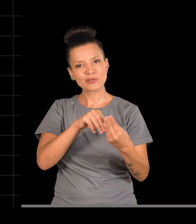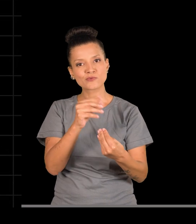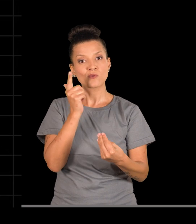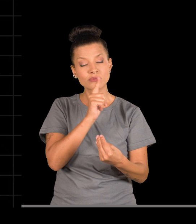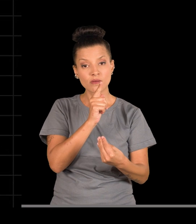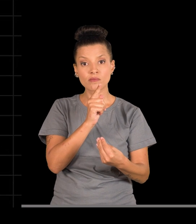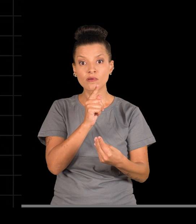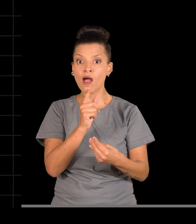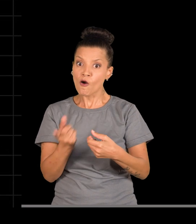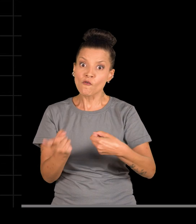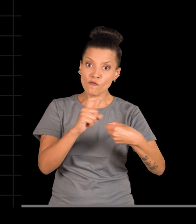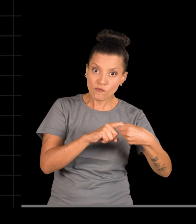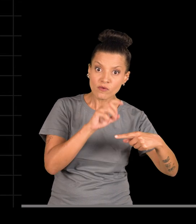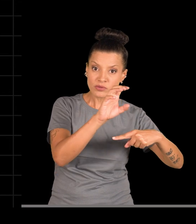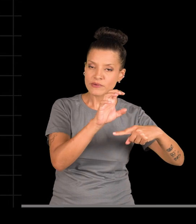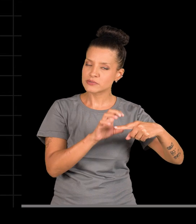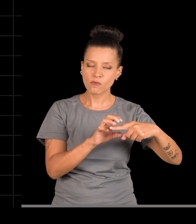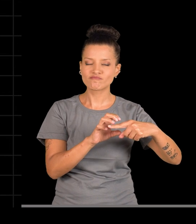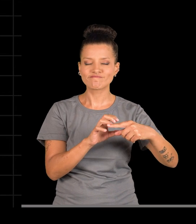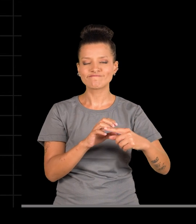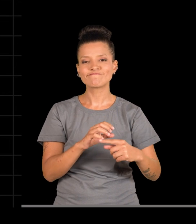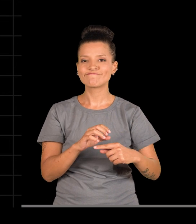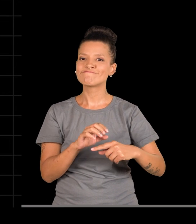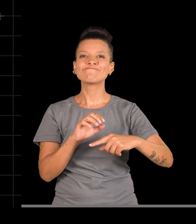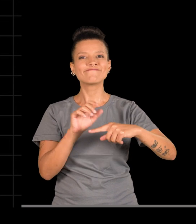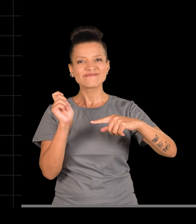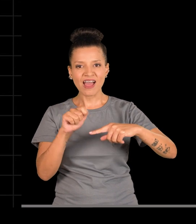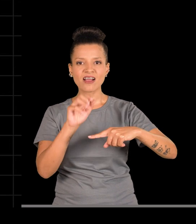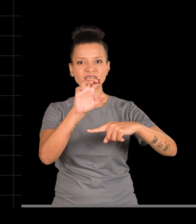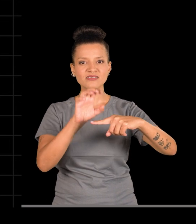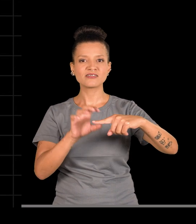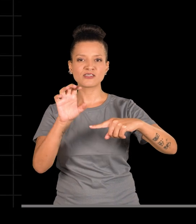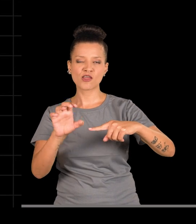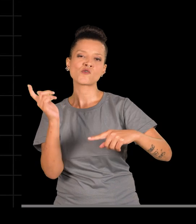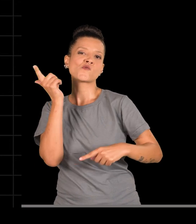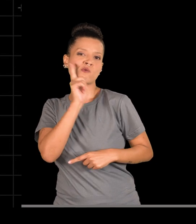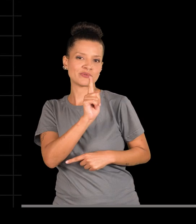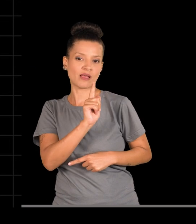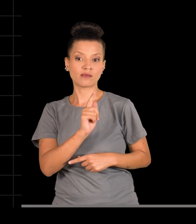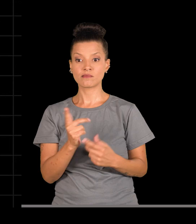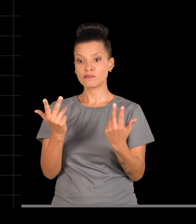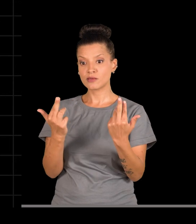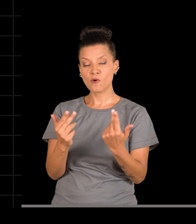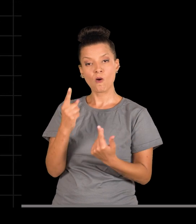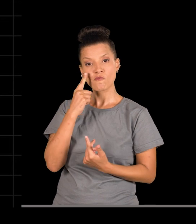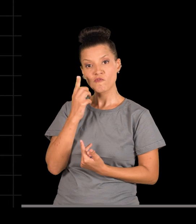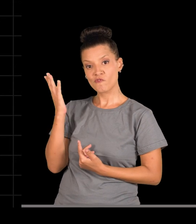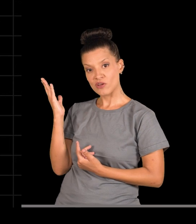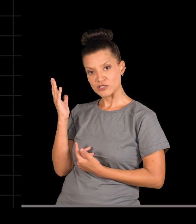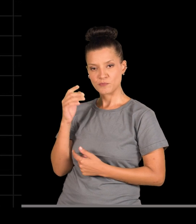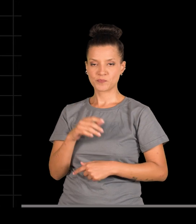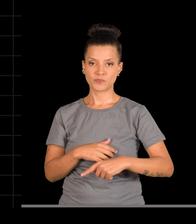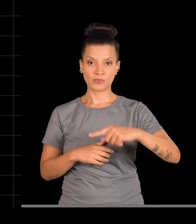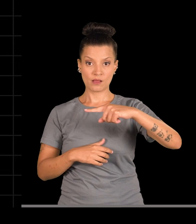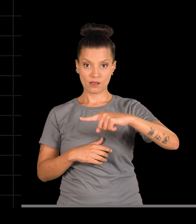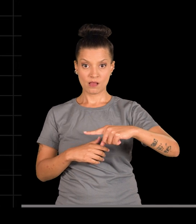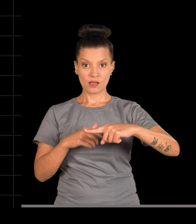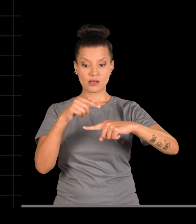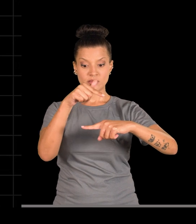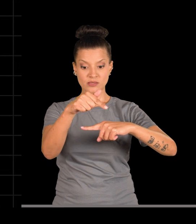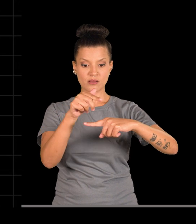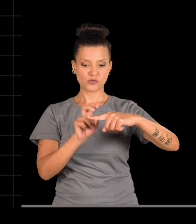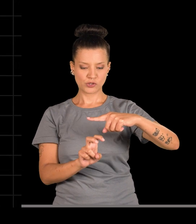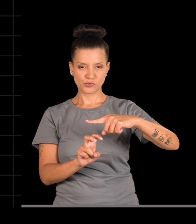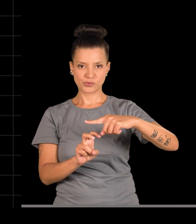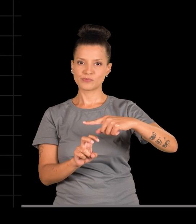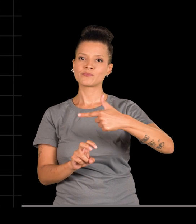basta somar a parte inteira com essa parte fracionária aqui. Muito fácil, muito simples. A mesma coisa acontece com esse número aqui, ó, 7/5.